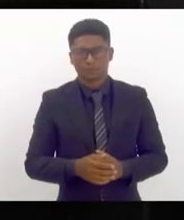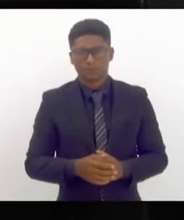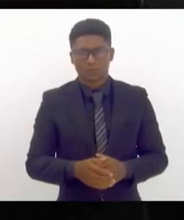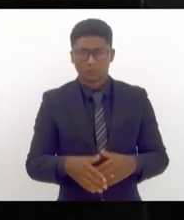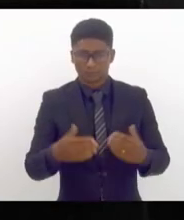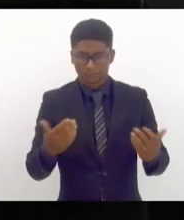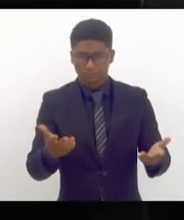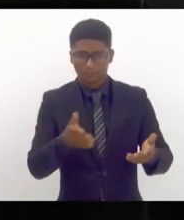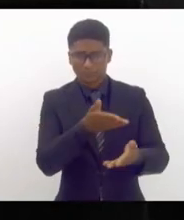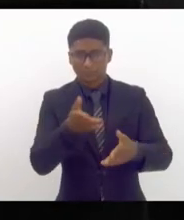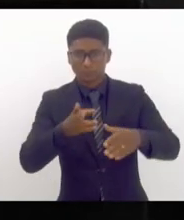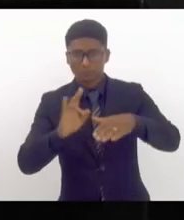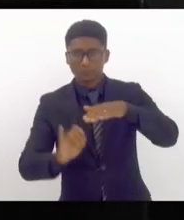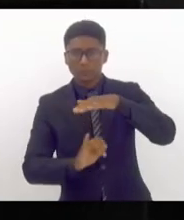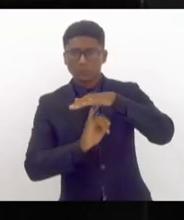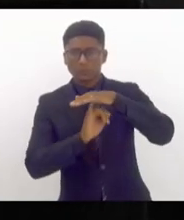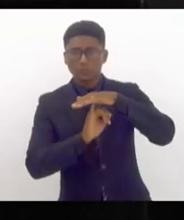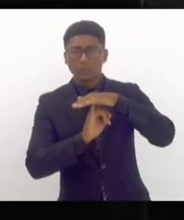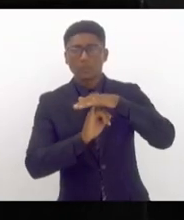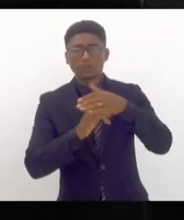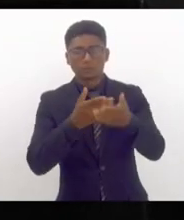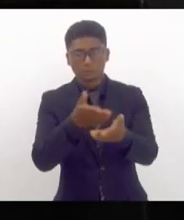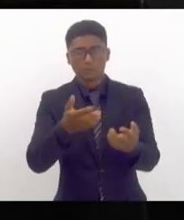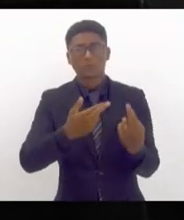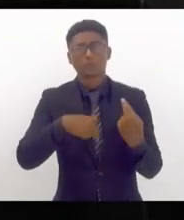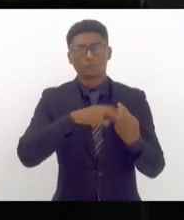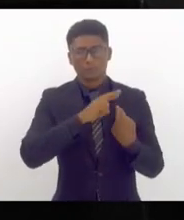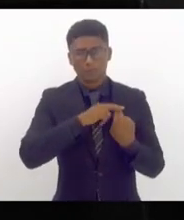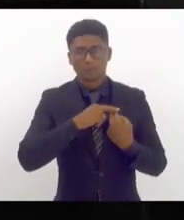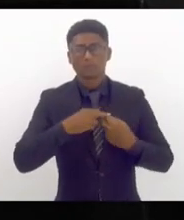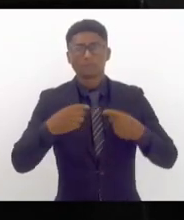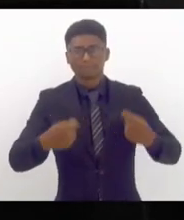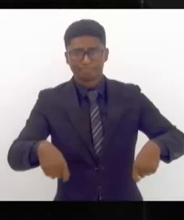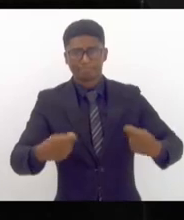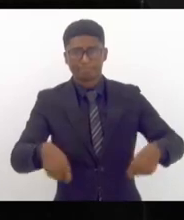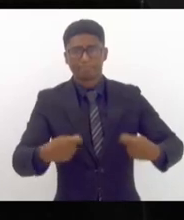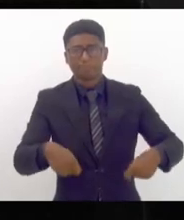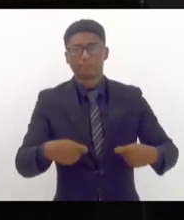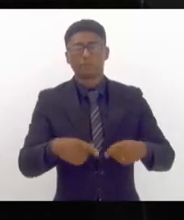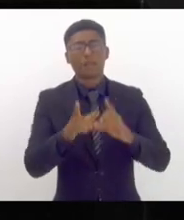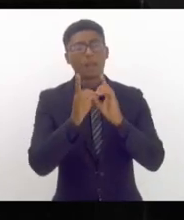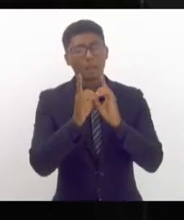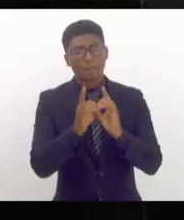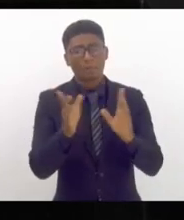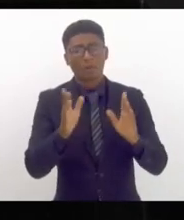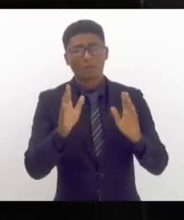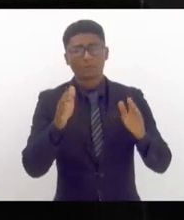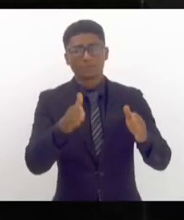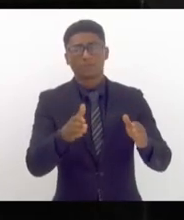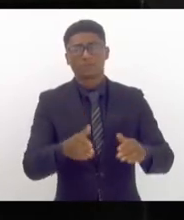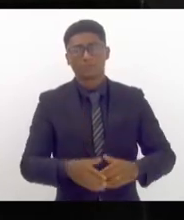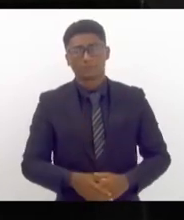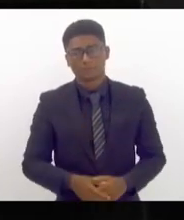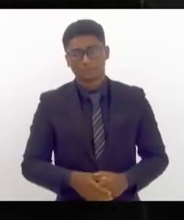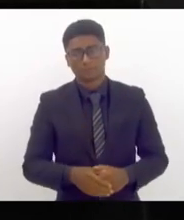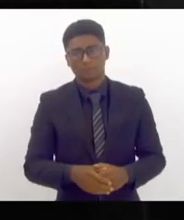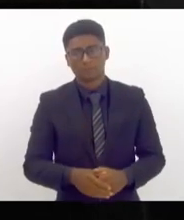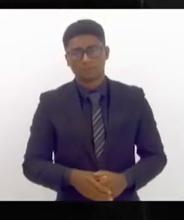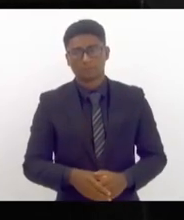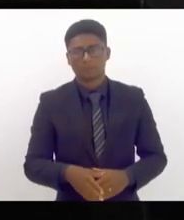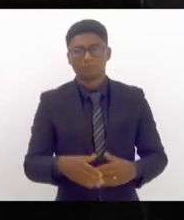às instituições para sua responsabilidade também com o Estado Democrático de Direito. Por isso,